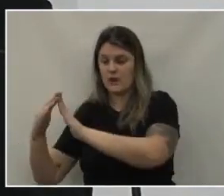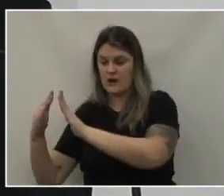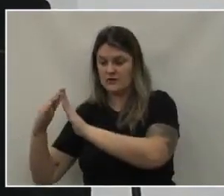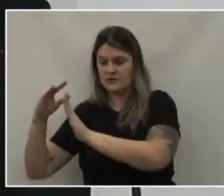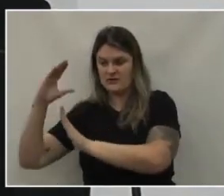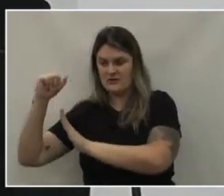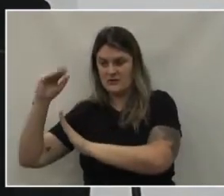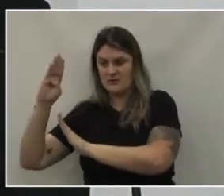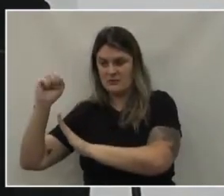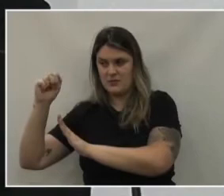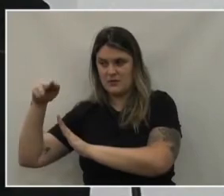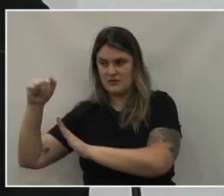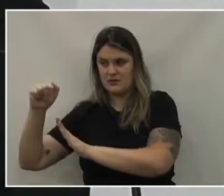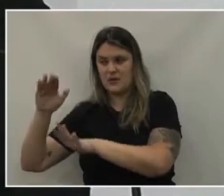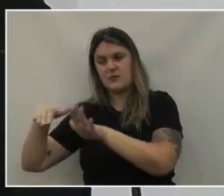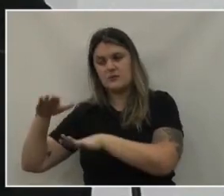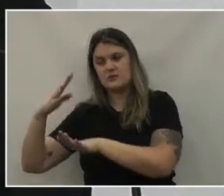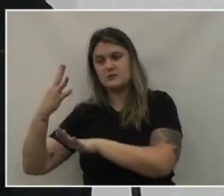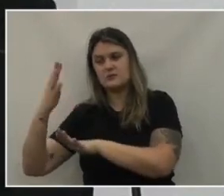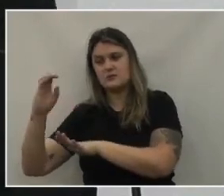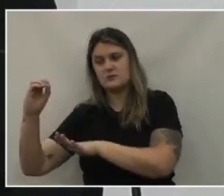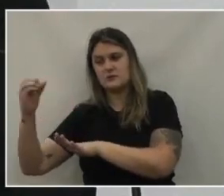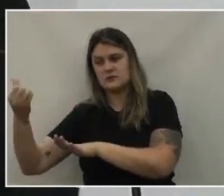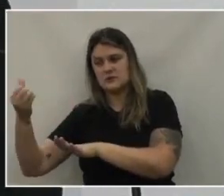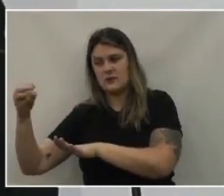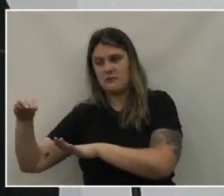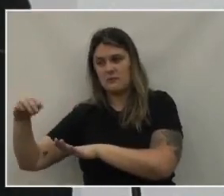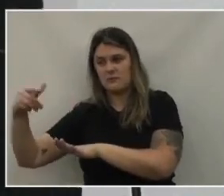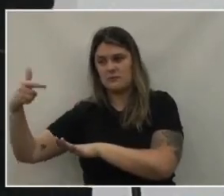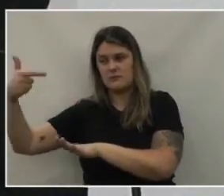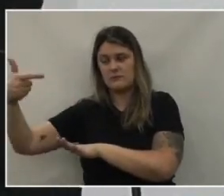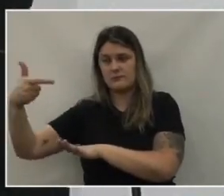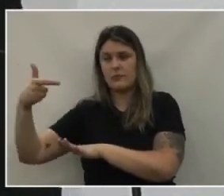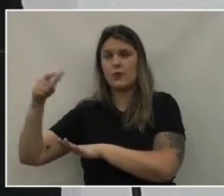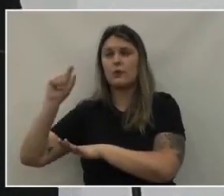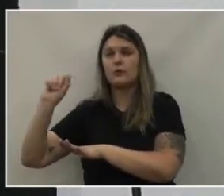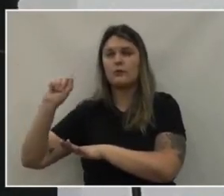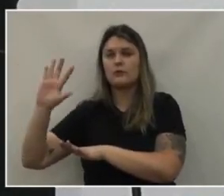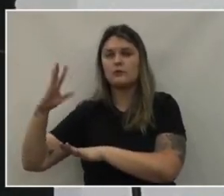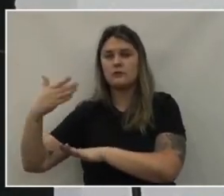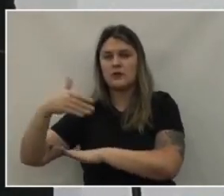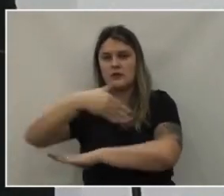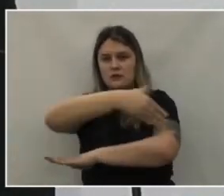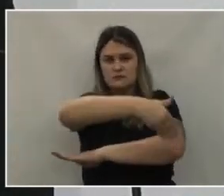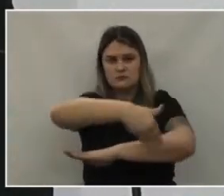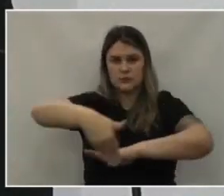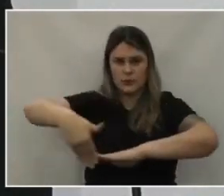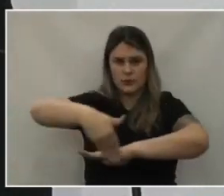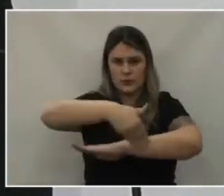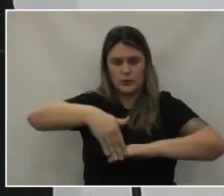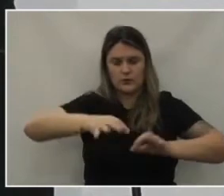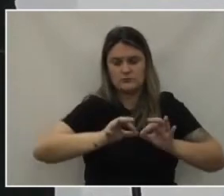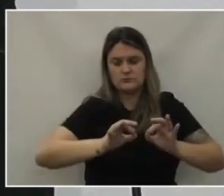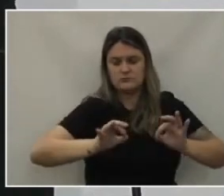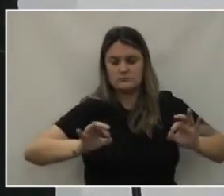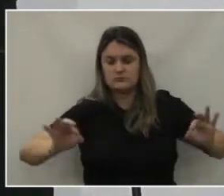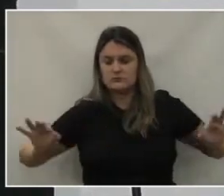mede 406 metros. Então, o que acontece? Este foi avaliado em